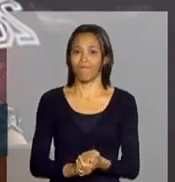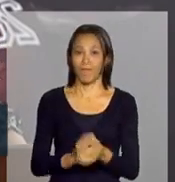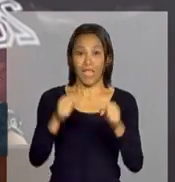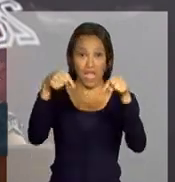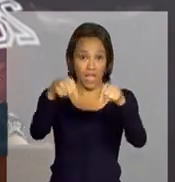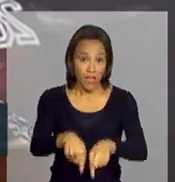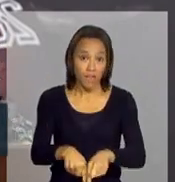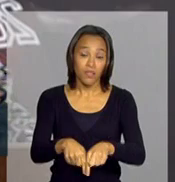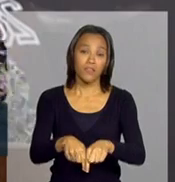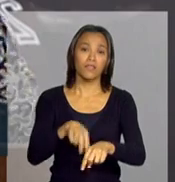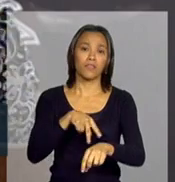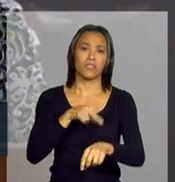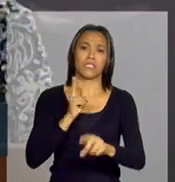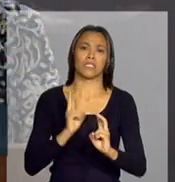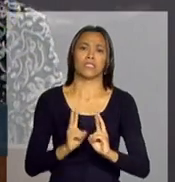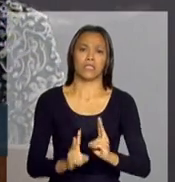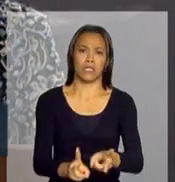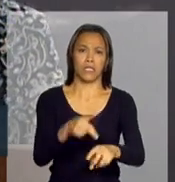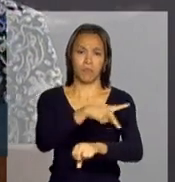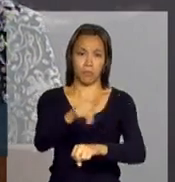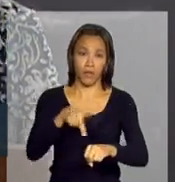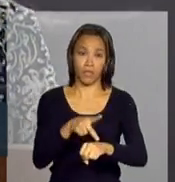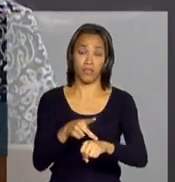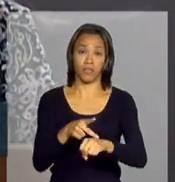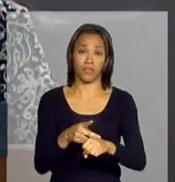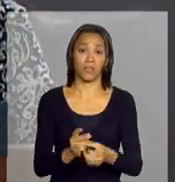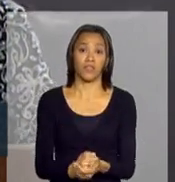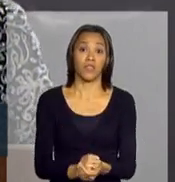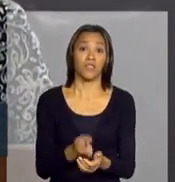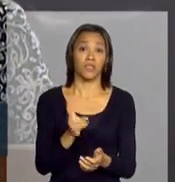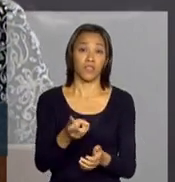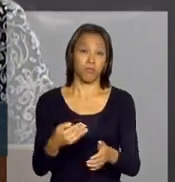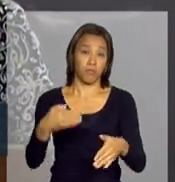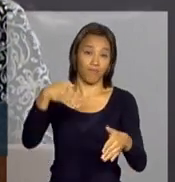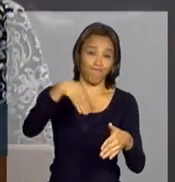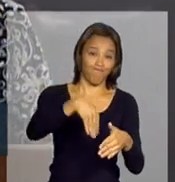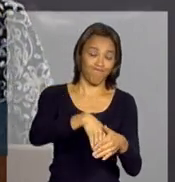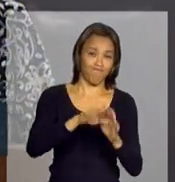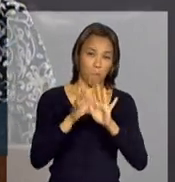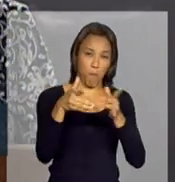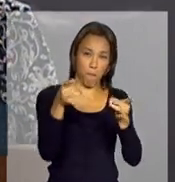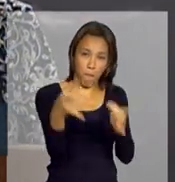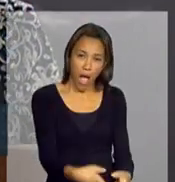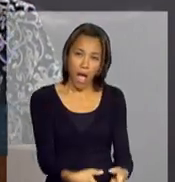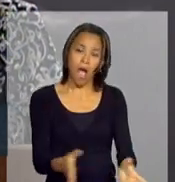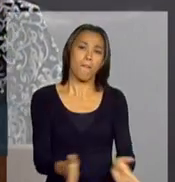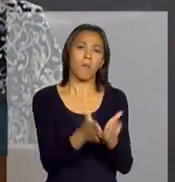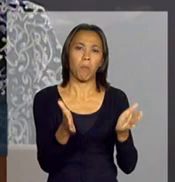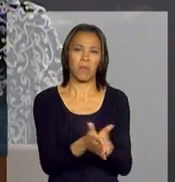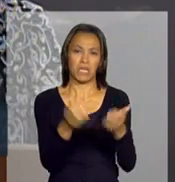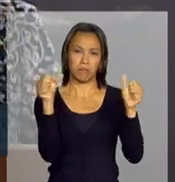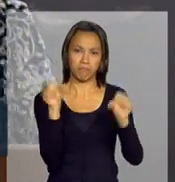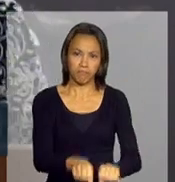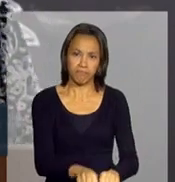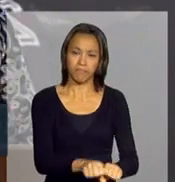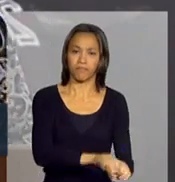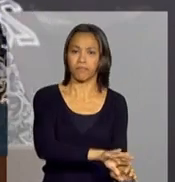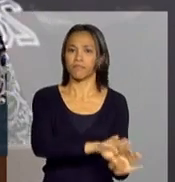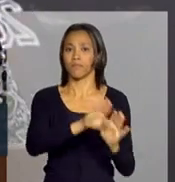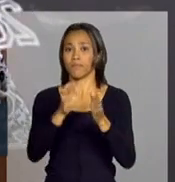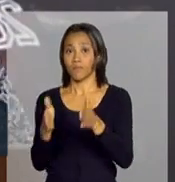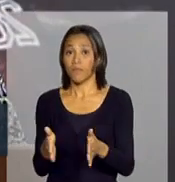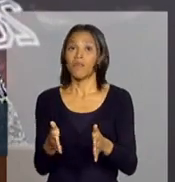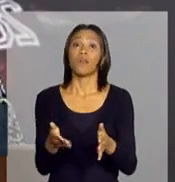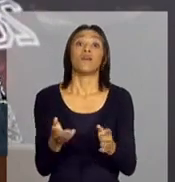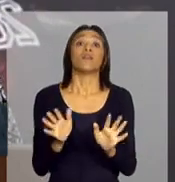país que sepultou em definitivo a pobreza exema e a pobreza para